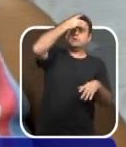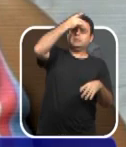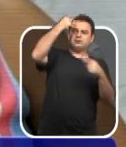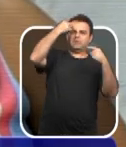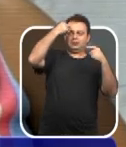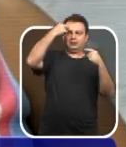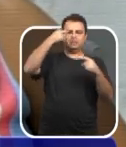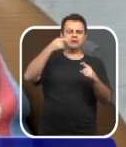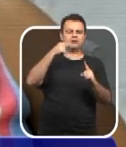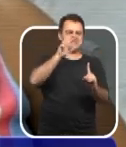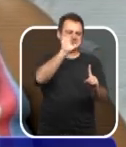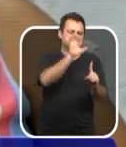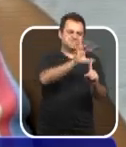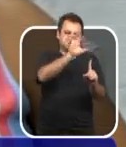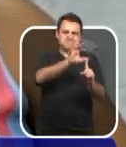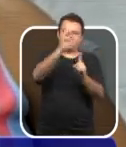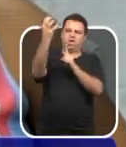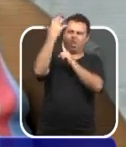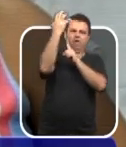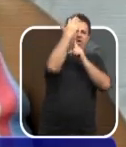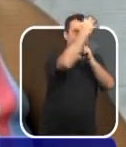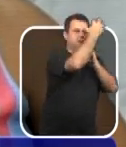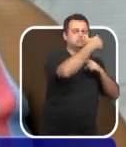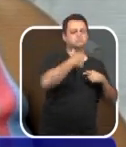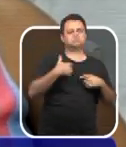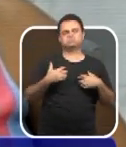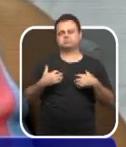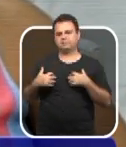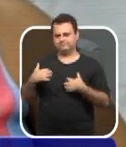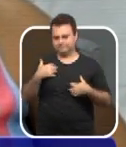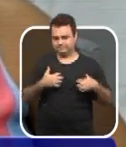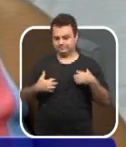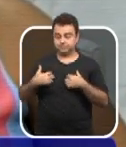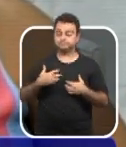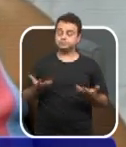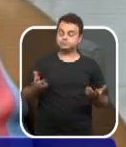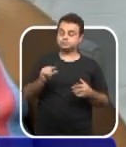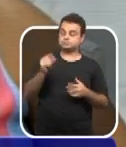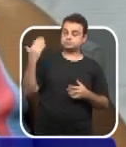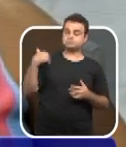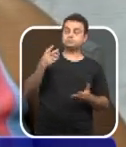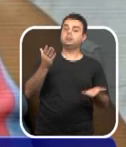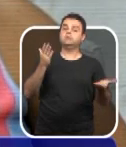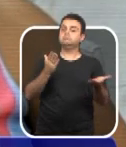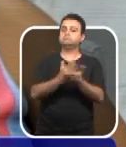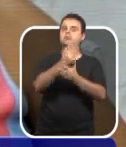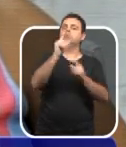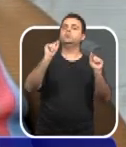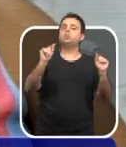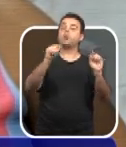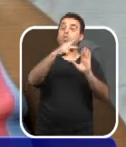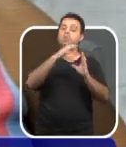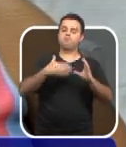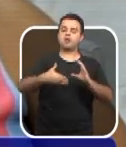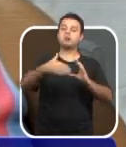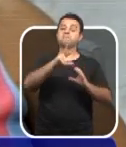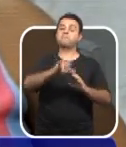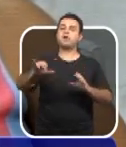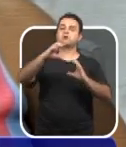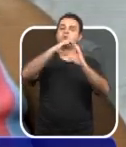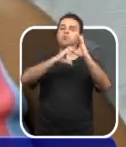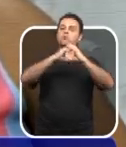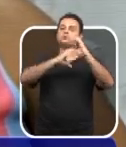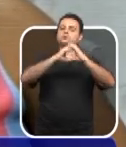que nossas crianças sofreram, né? Agora, nós aprovamos um concurso público, onde vai ser,